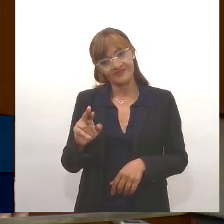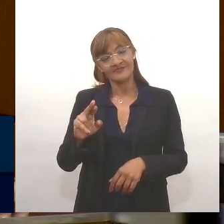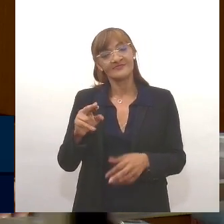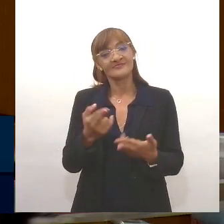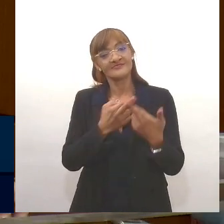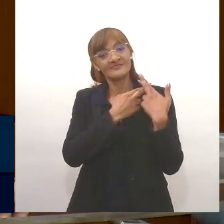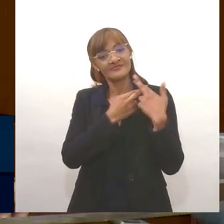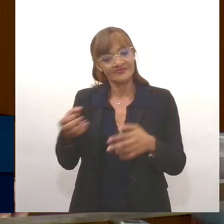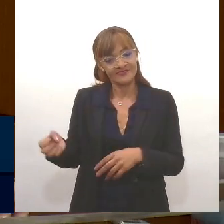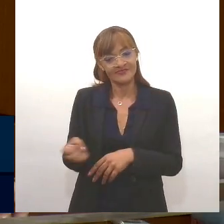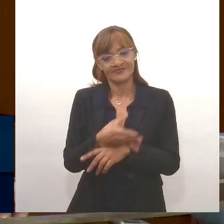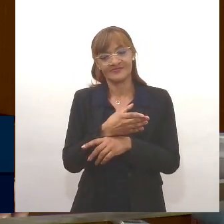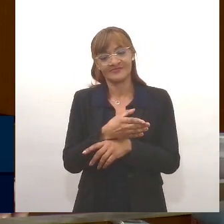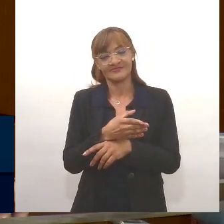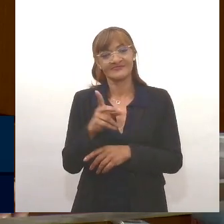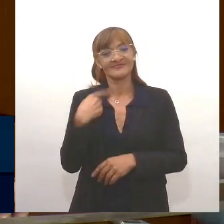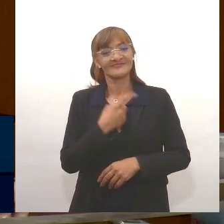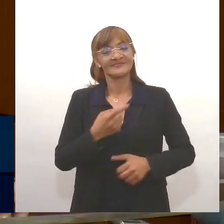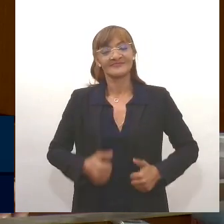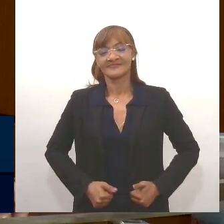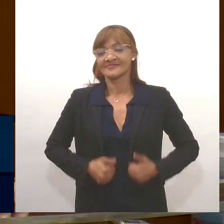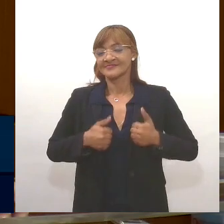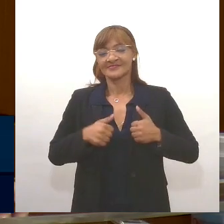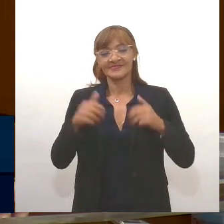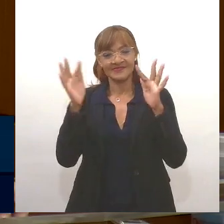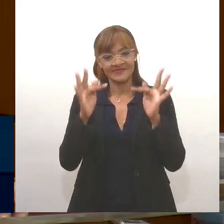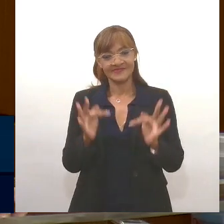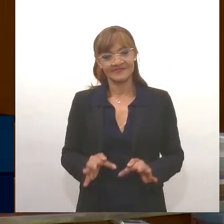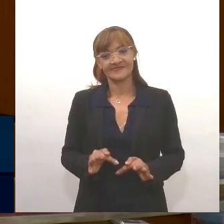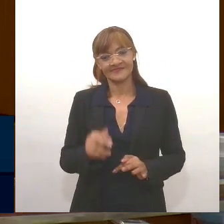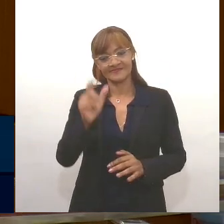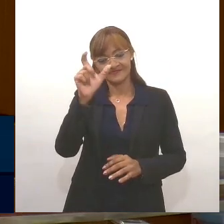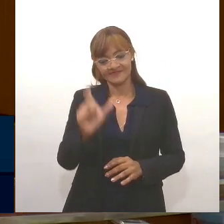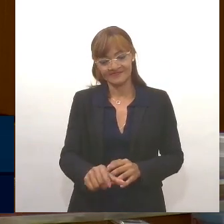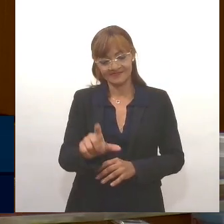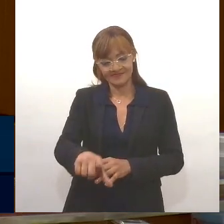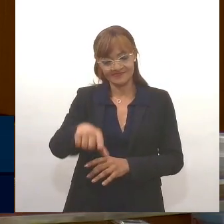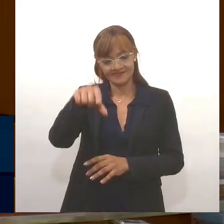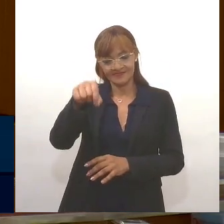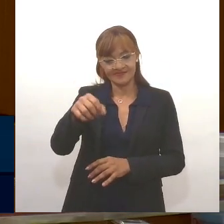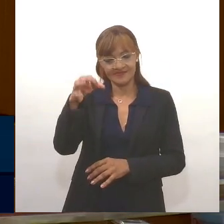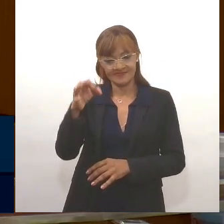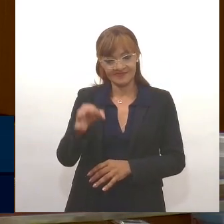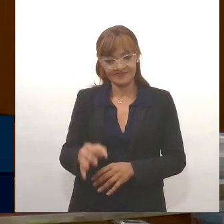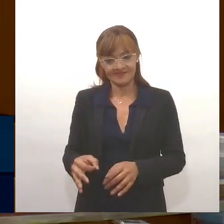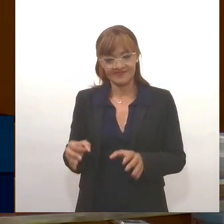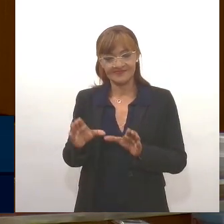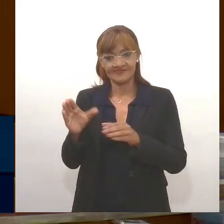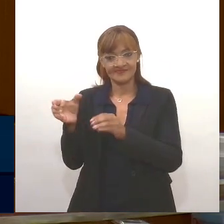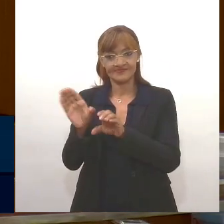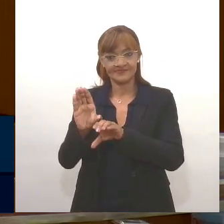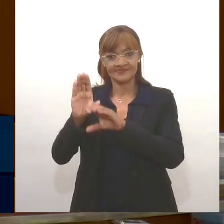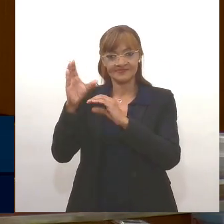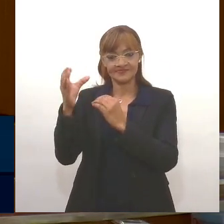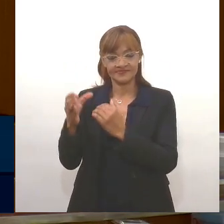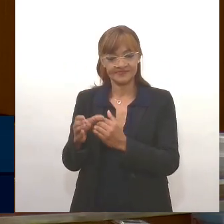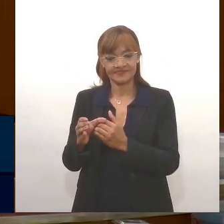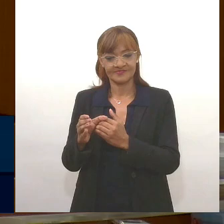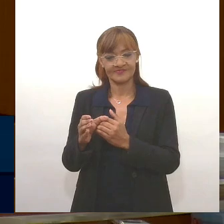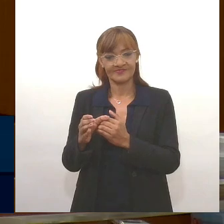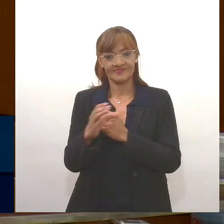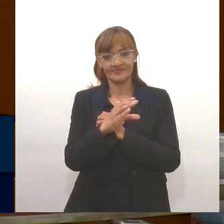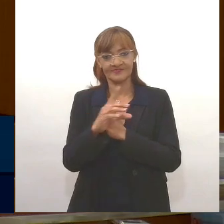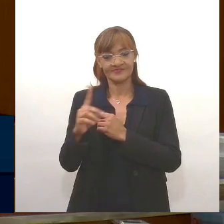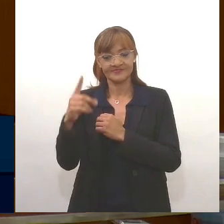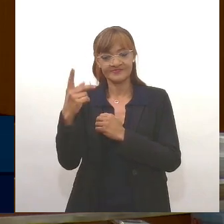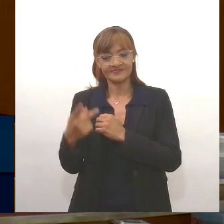estamos orgulhosos pela sua escolha para compor a coordenação desse colegiado